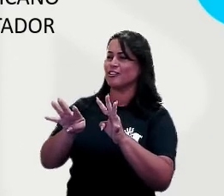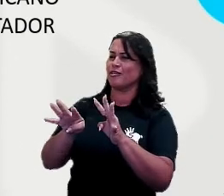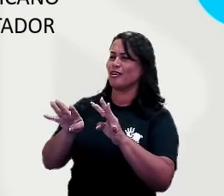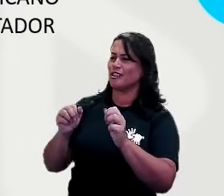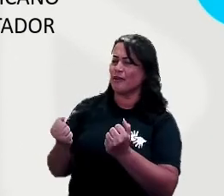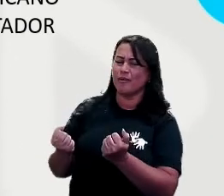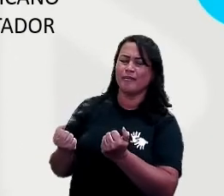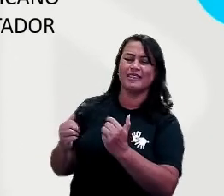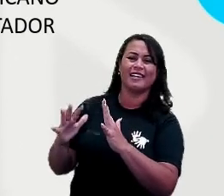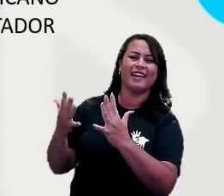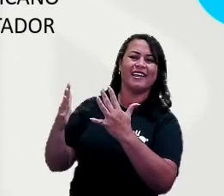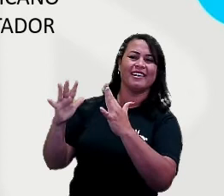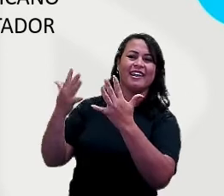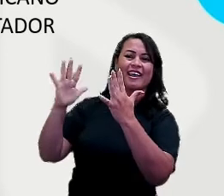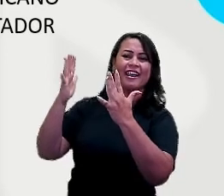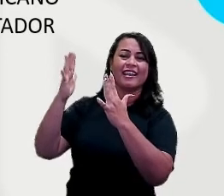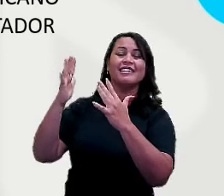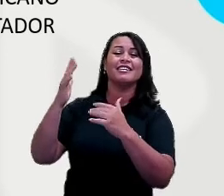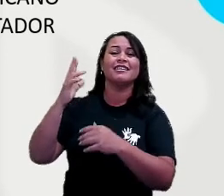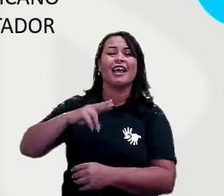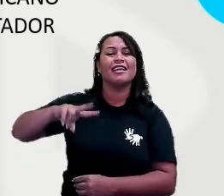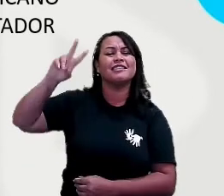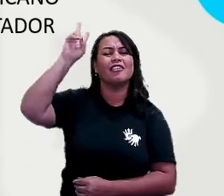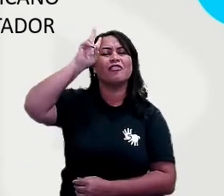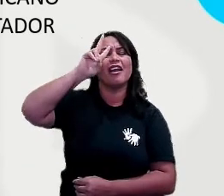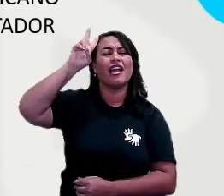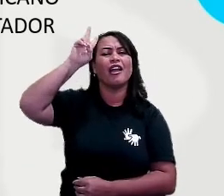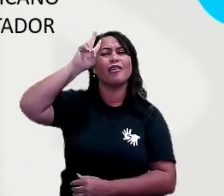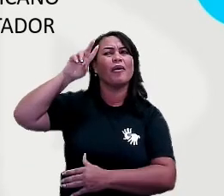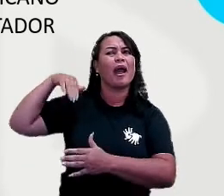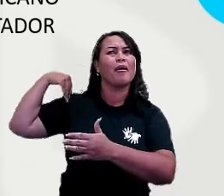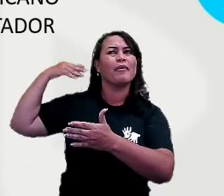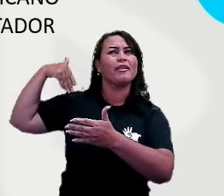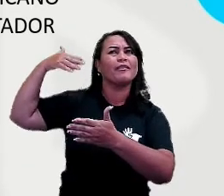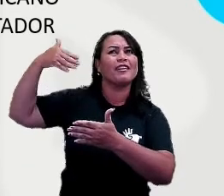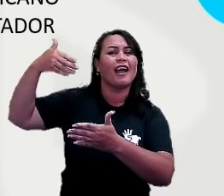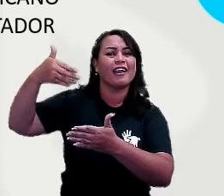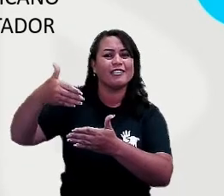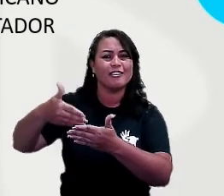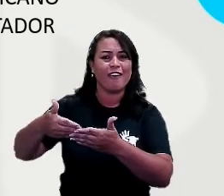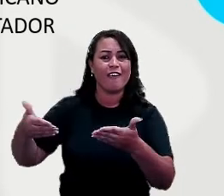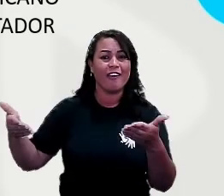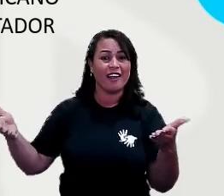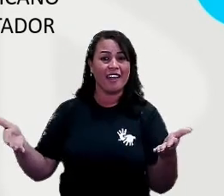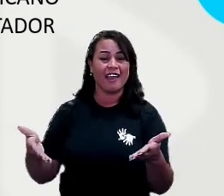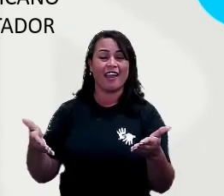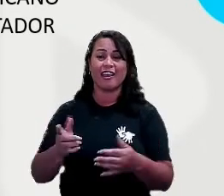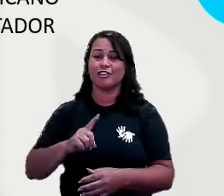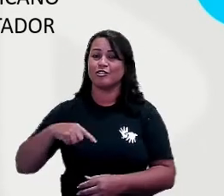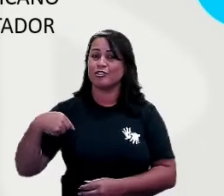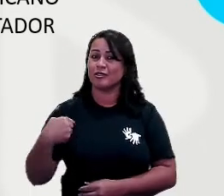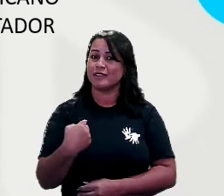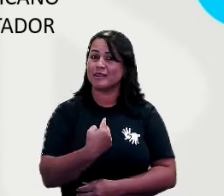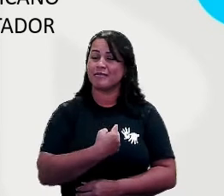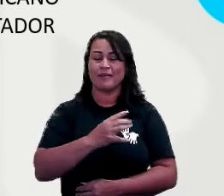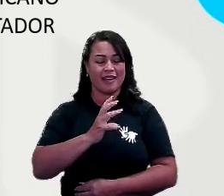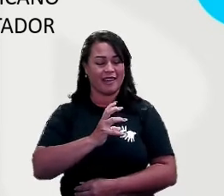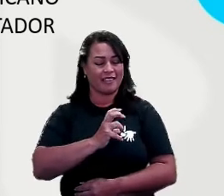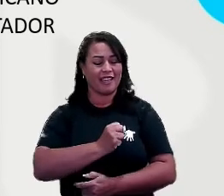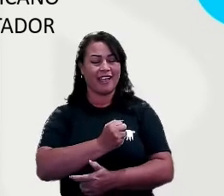apareces risonhos sobre a ceia, escrevendo um capítulo da história de